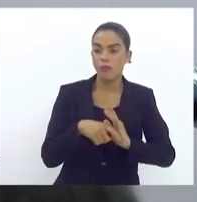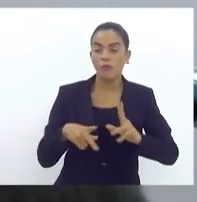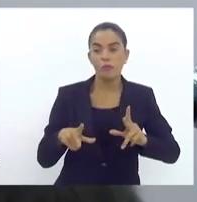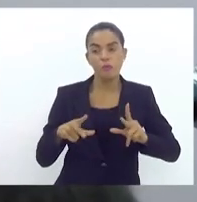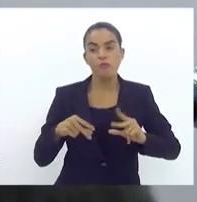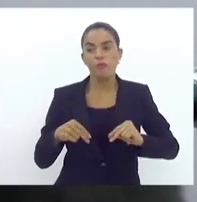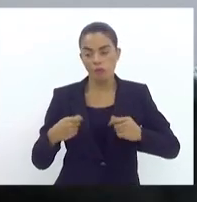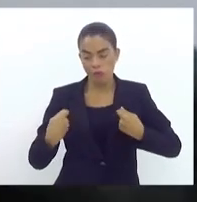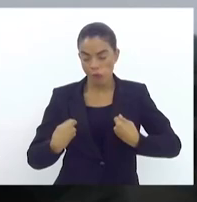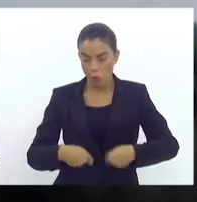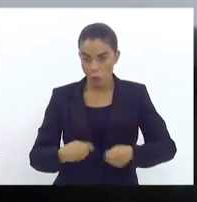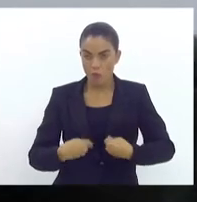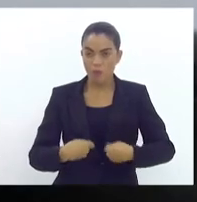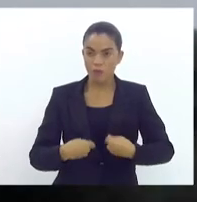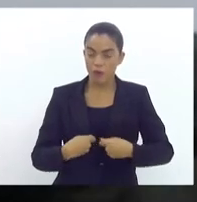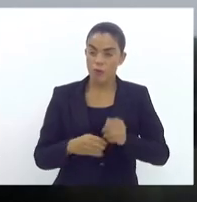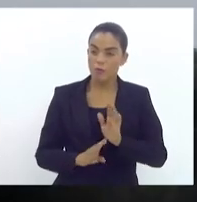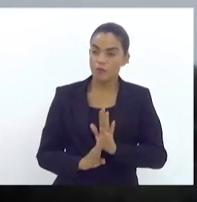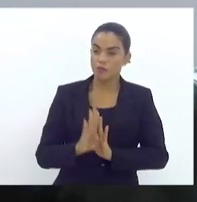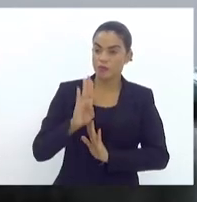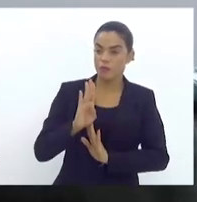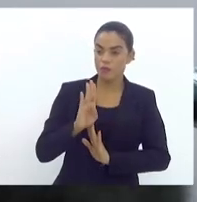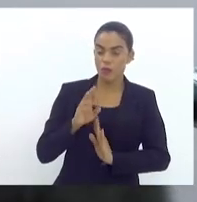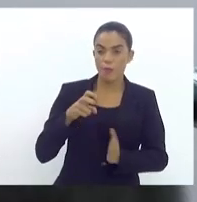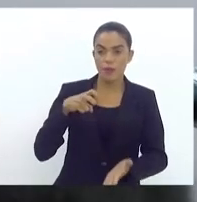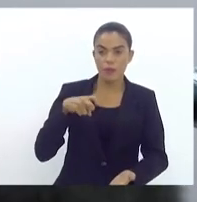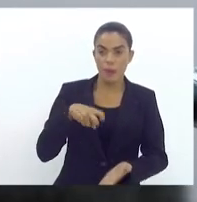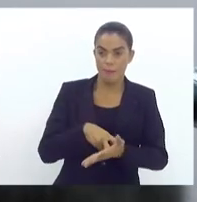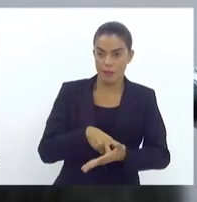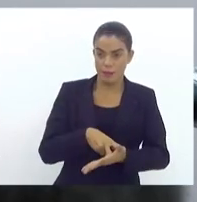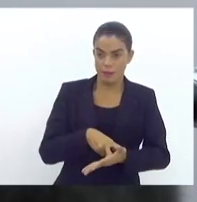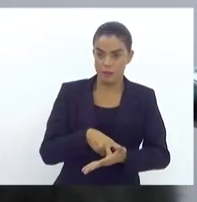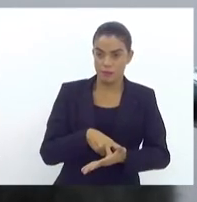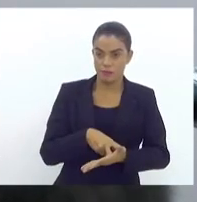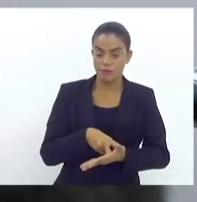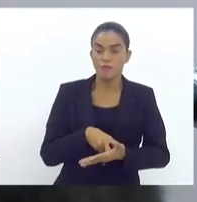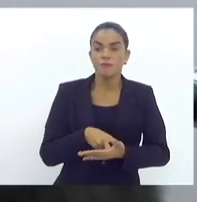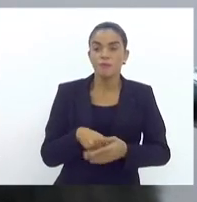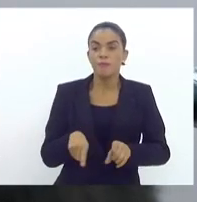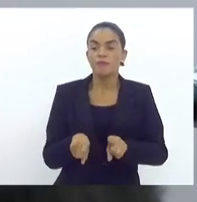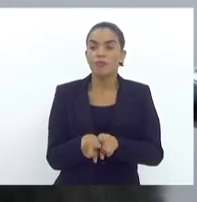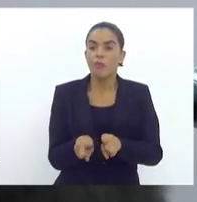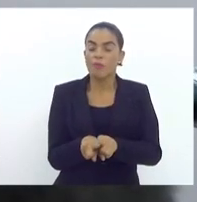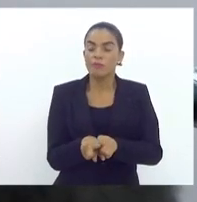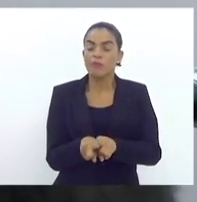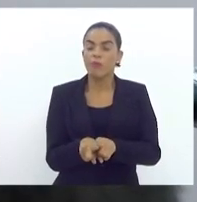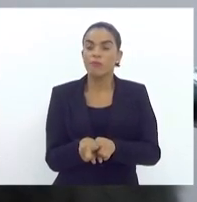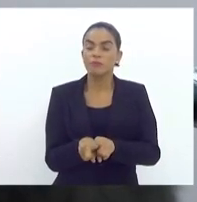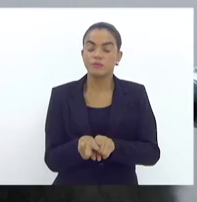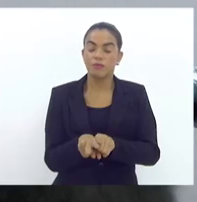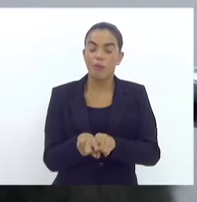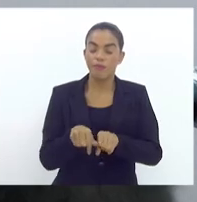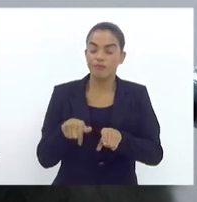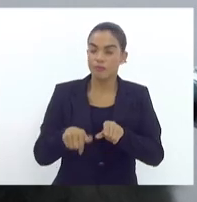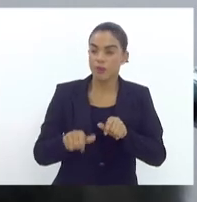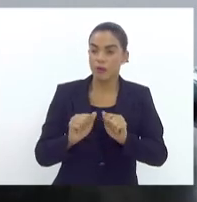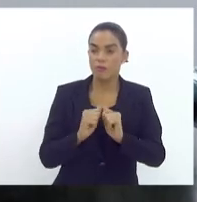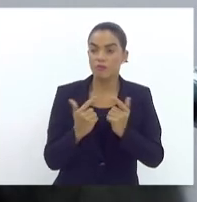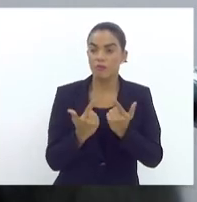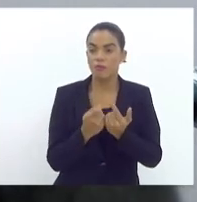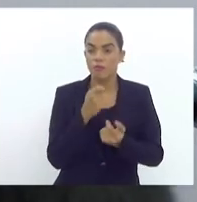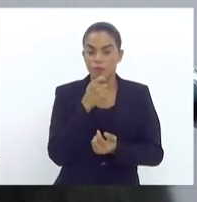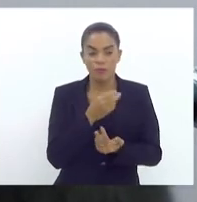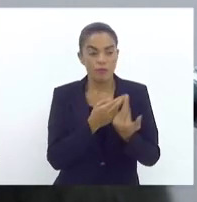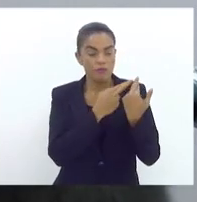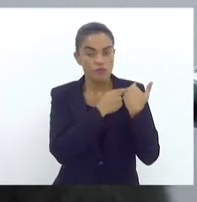merecem um aumento da pena né embora essa casa não tenha a atribuição